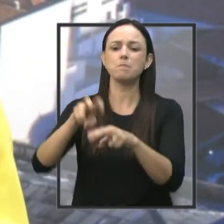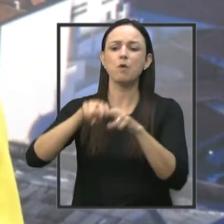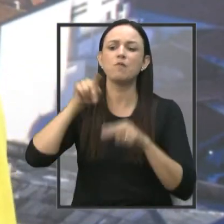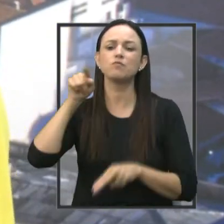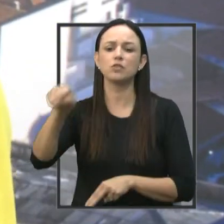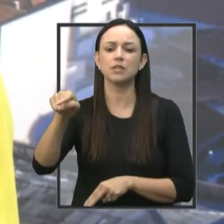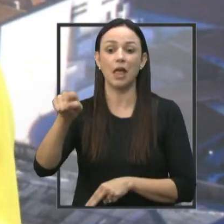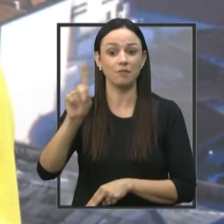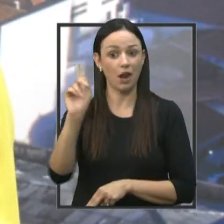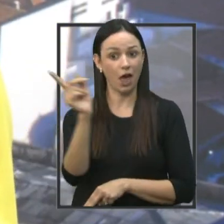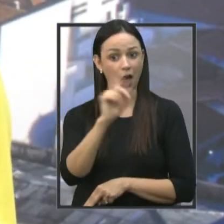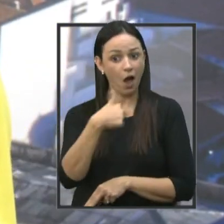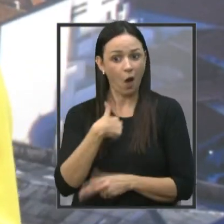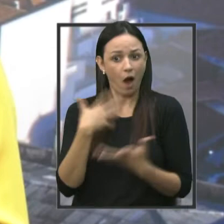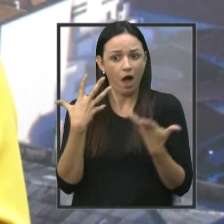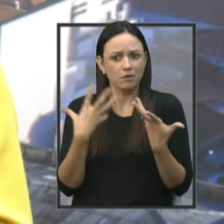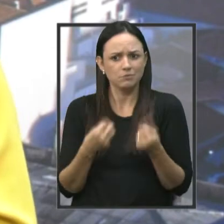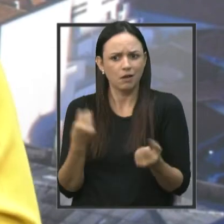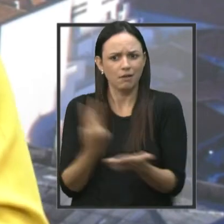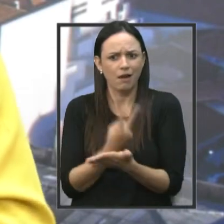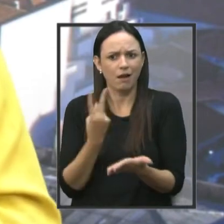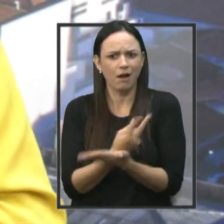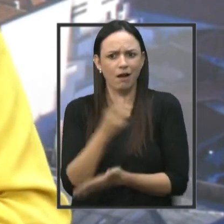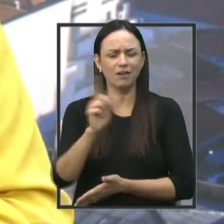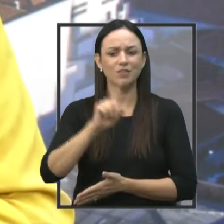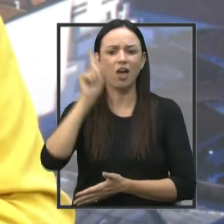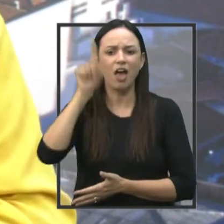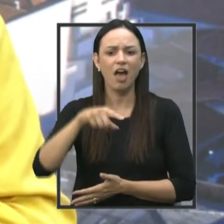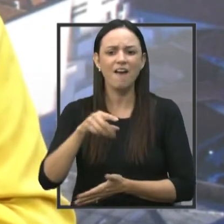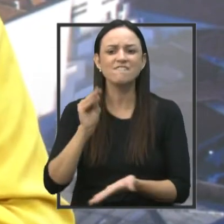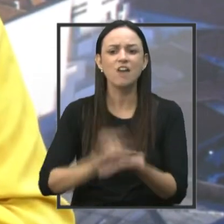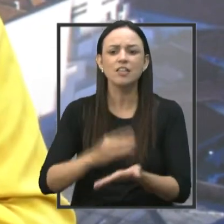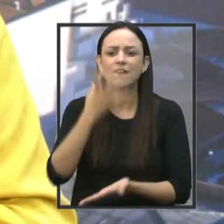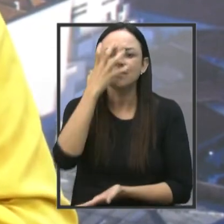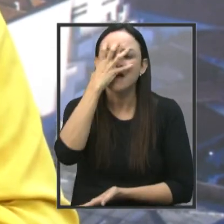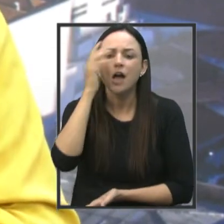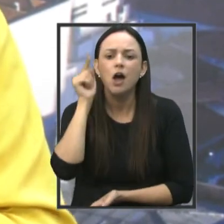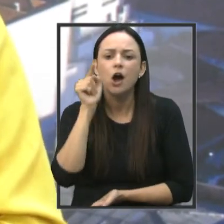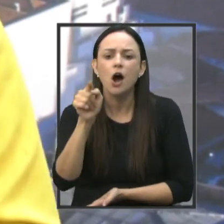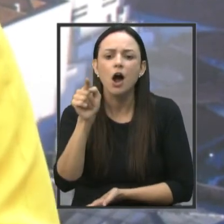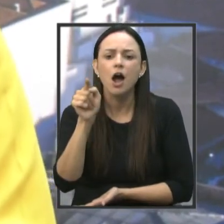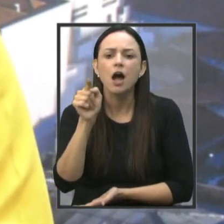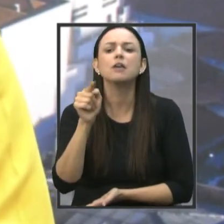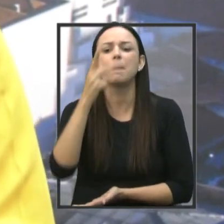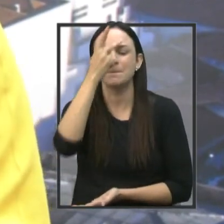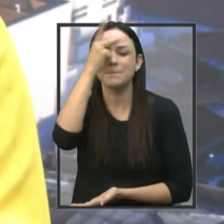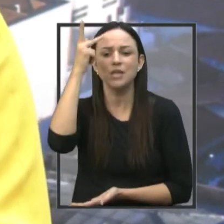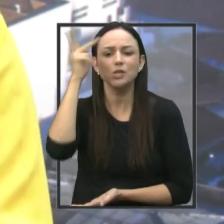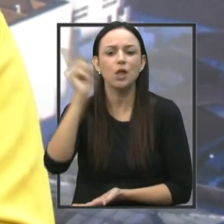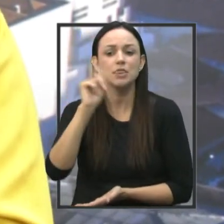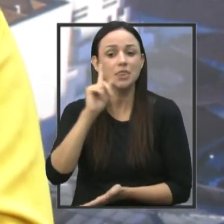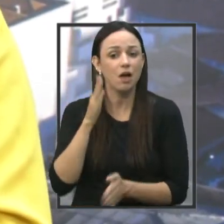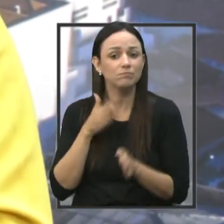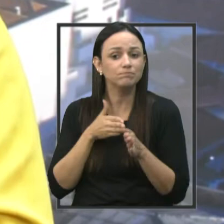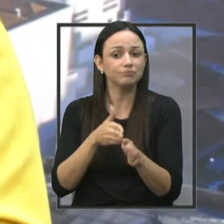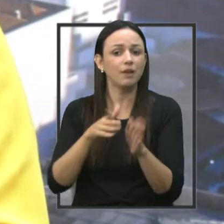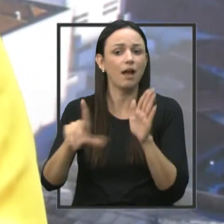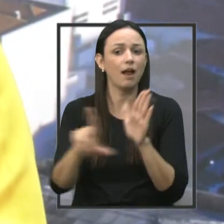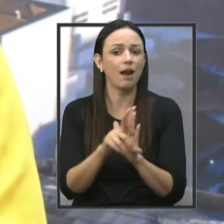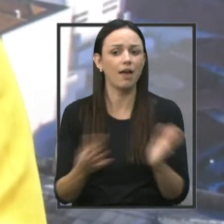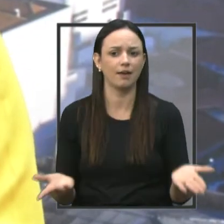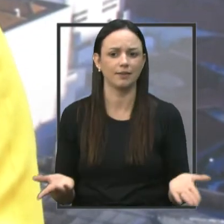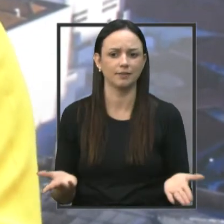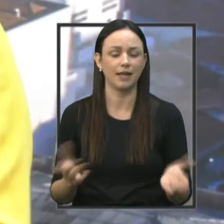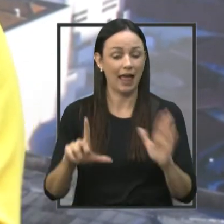coisa errada, certo? Isso é falta de vergonha na cara de pessoas que não seguem a lei. A lei tem que